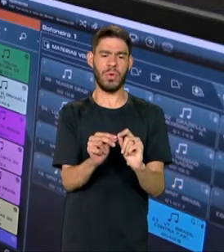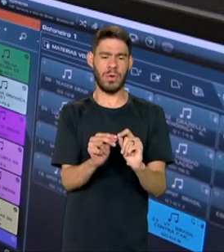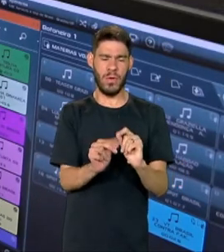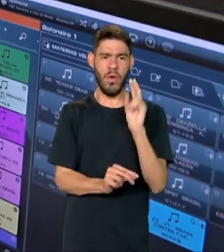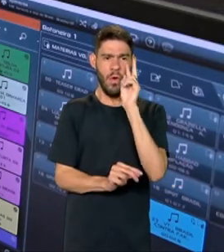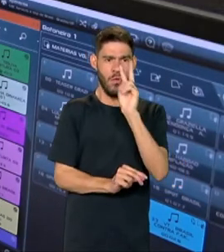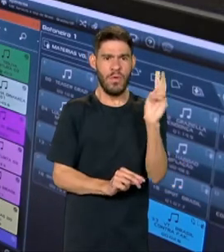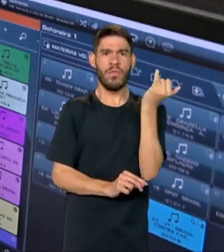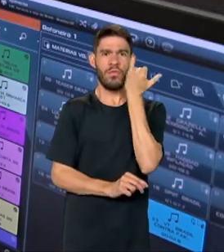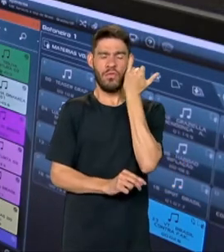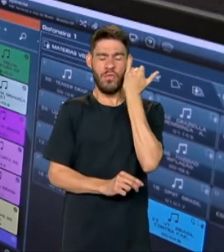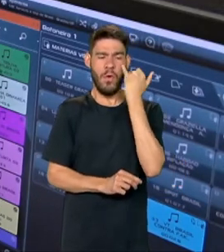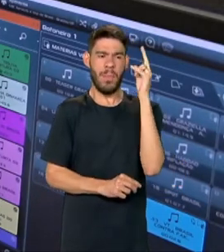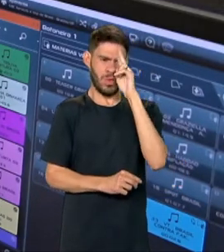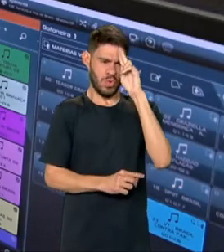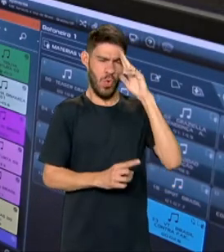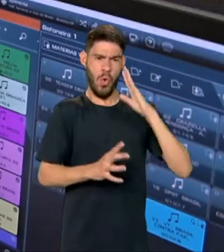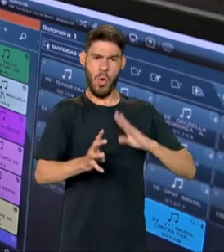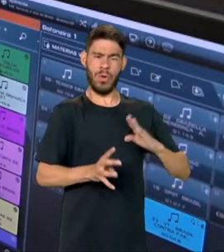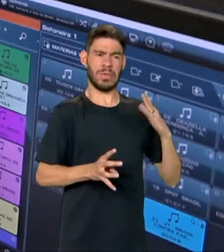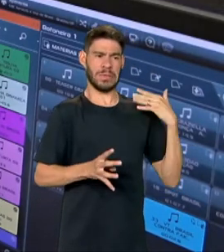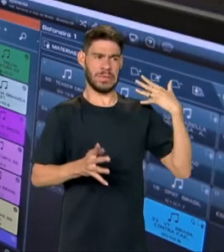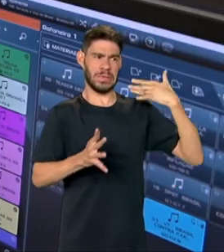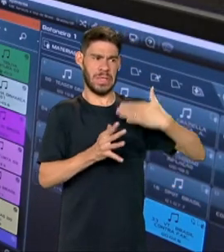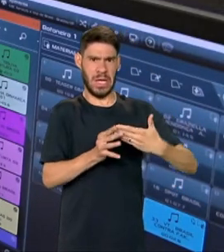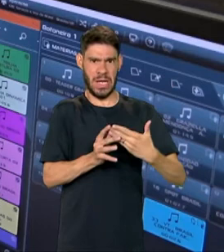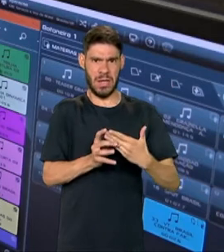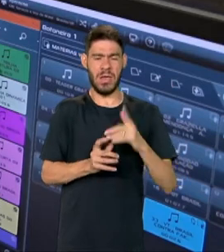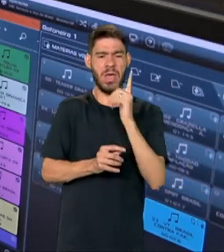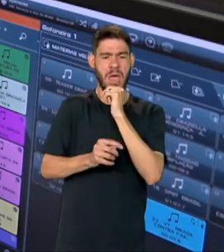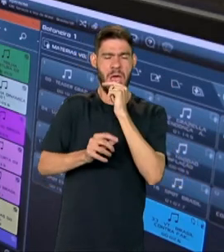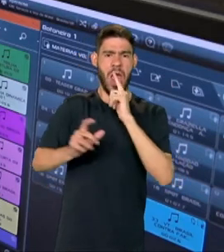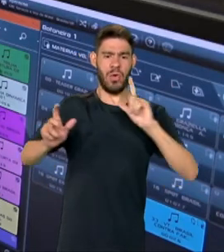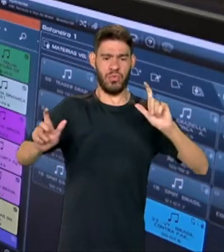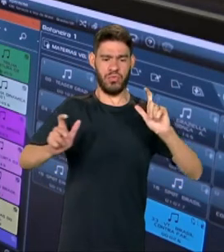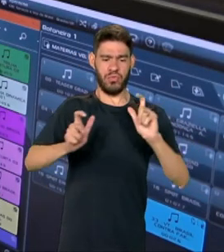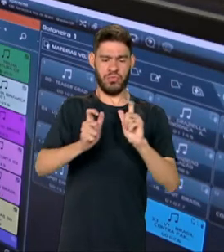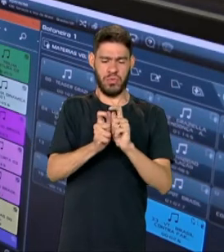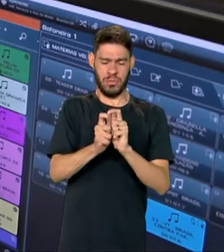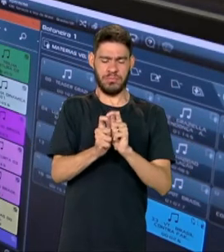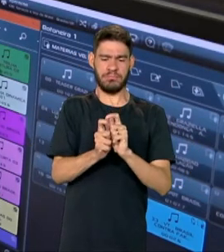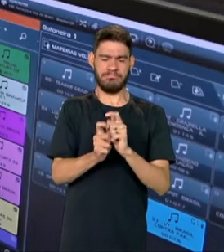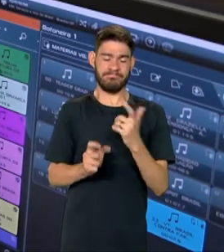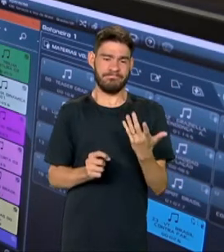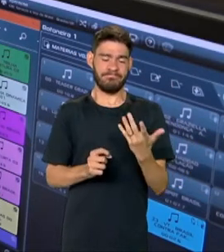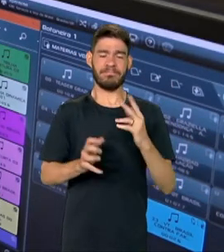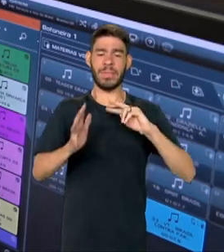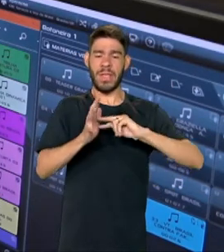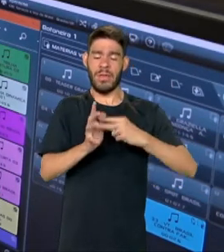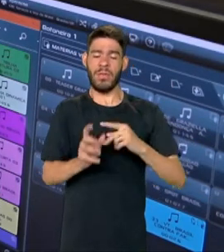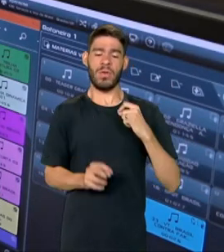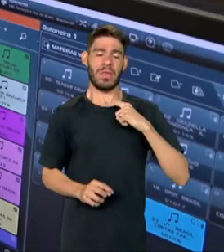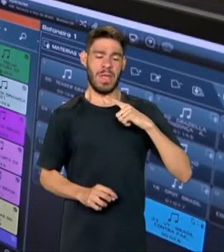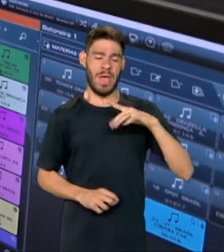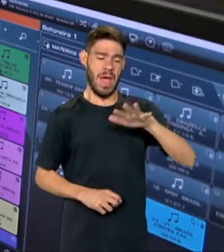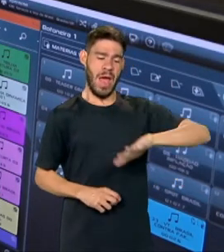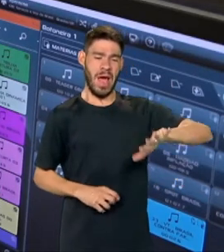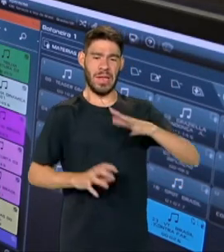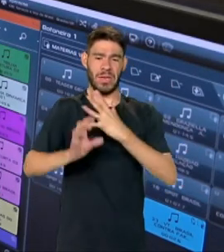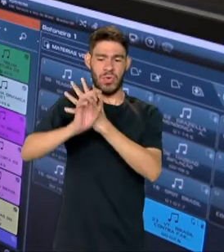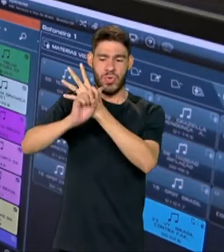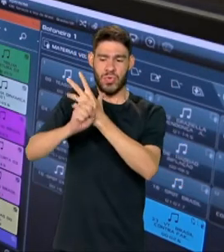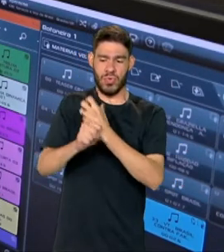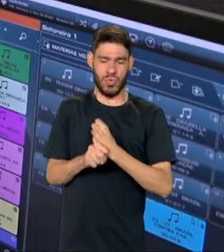visto os dados históricos mostrando como que diminuiu a vazão do rio. Então, significa que você tem áreas muito mais